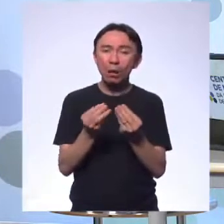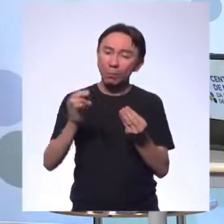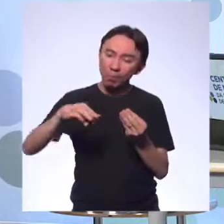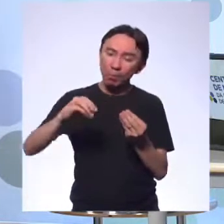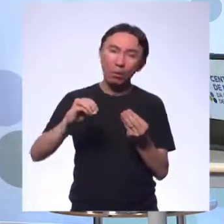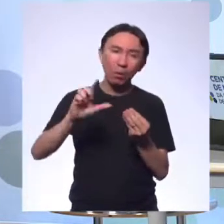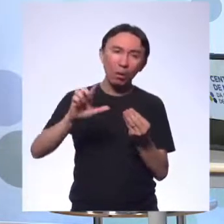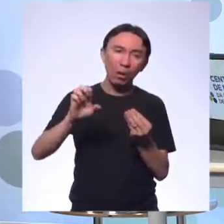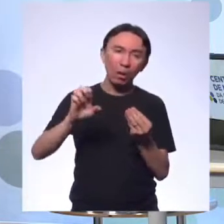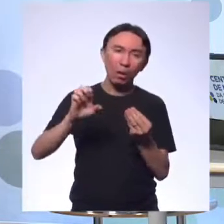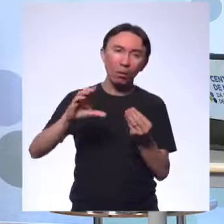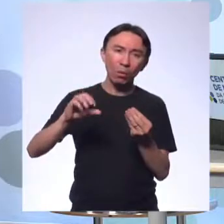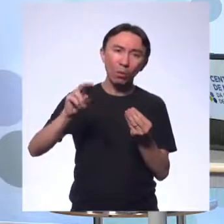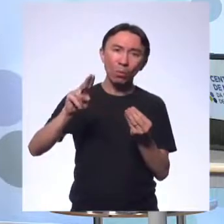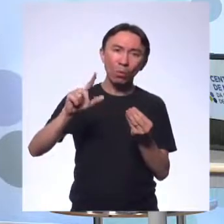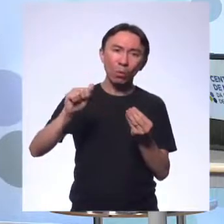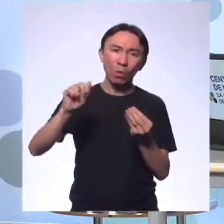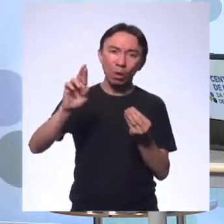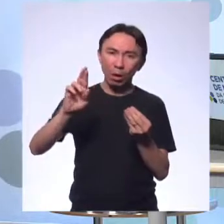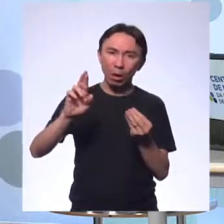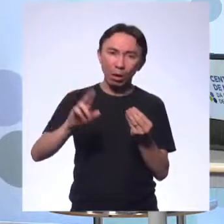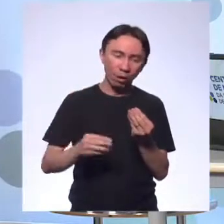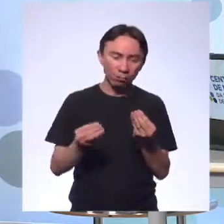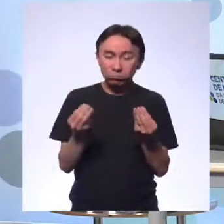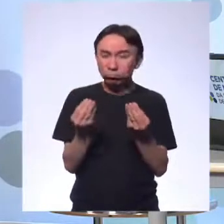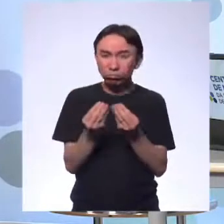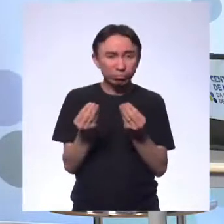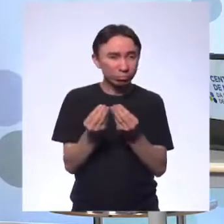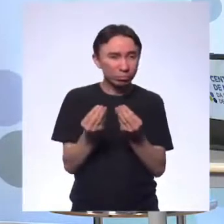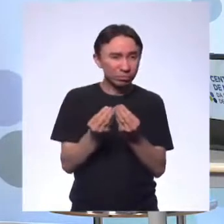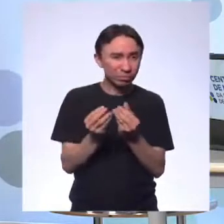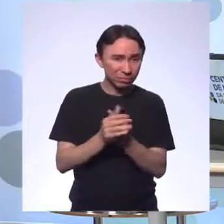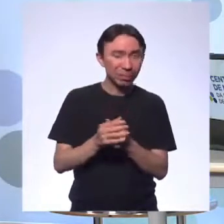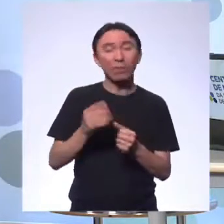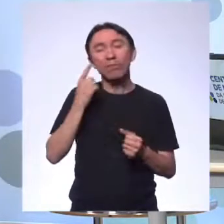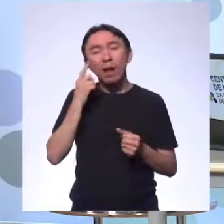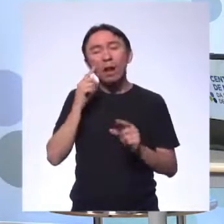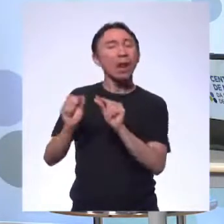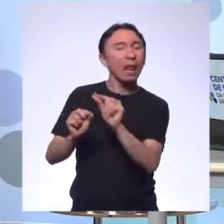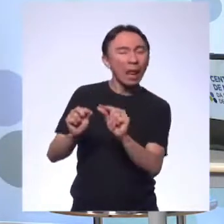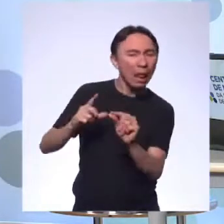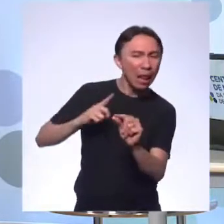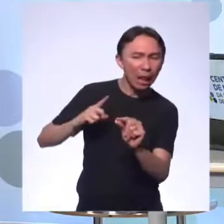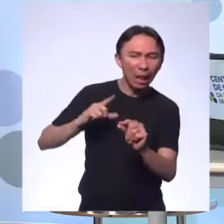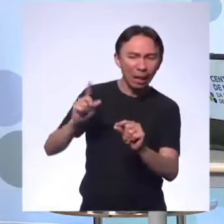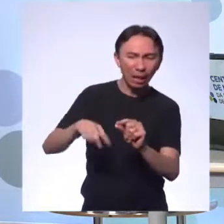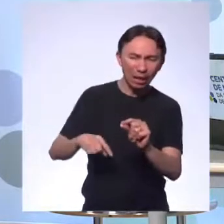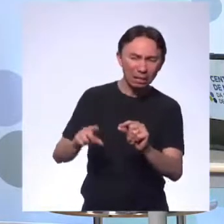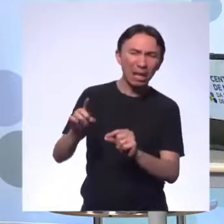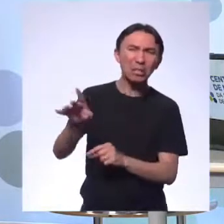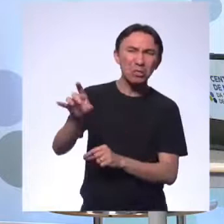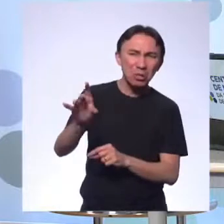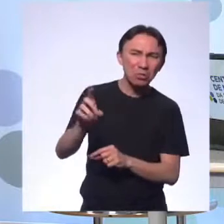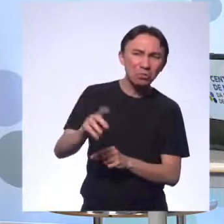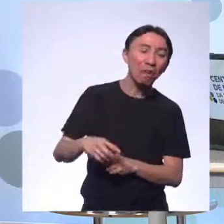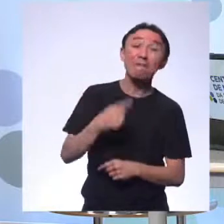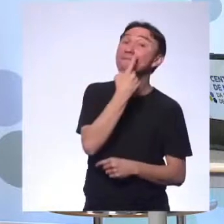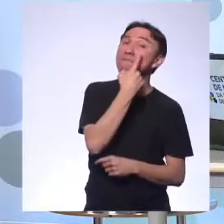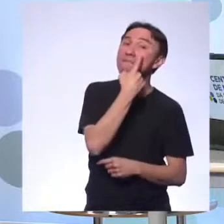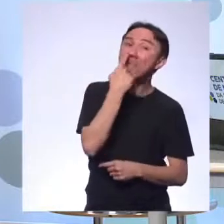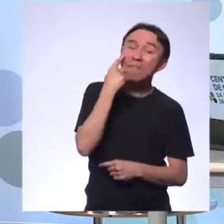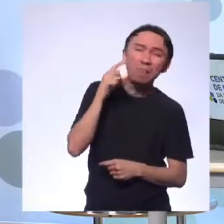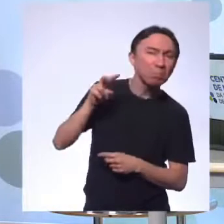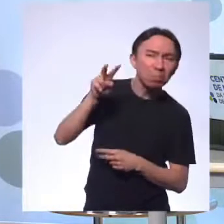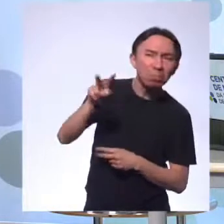desses grupos de seres vivos, né, não só pela forma que eles aparentam, mas sim pelas moléculas, né, pelo seu